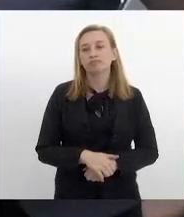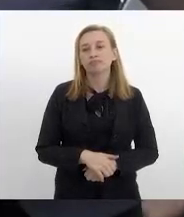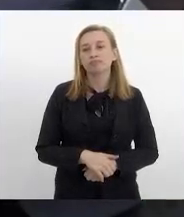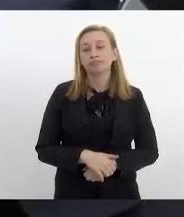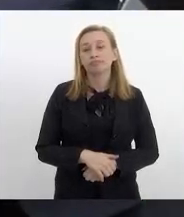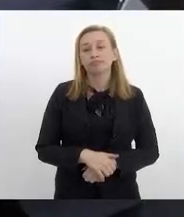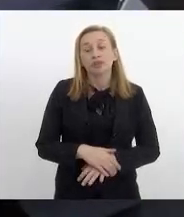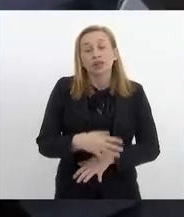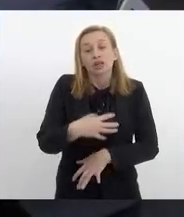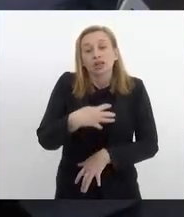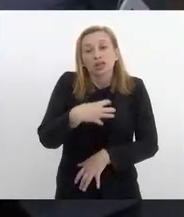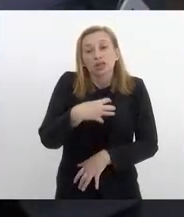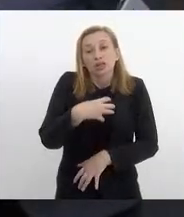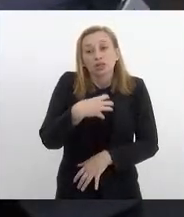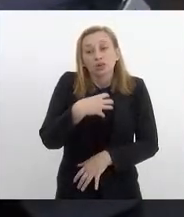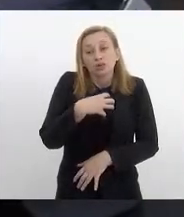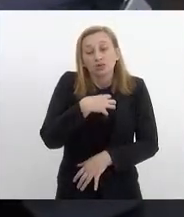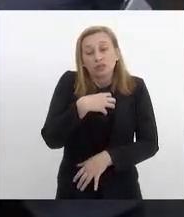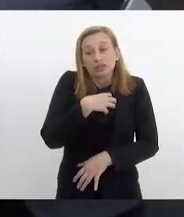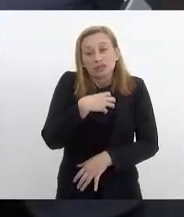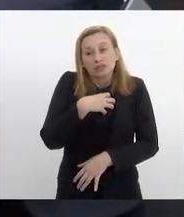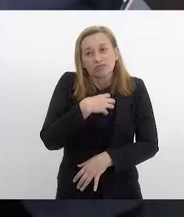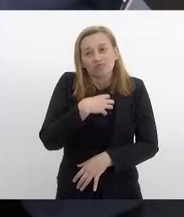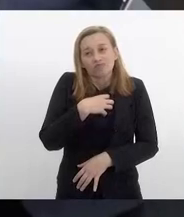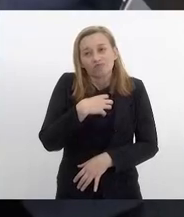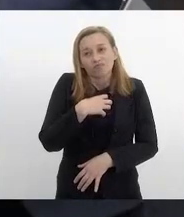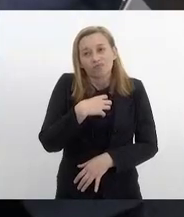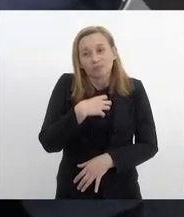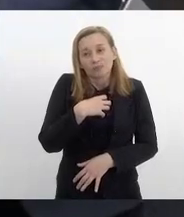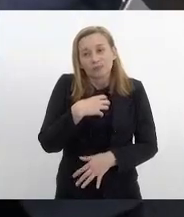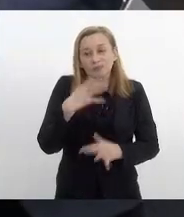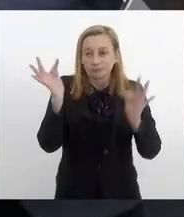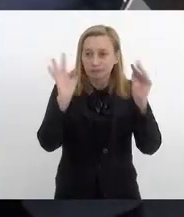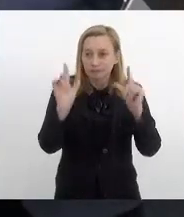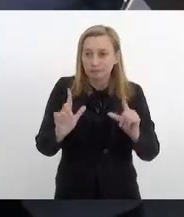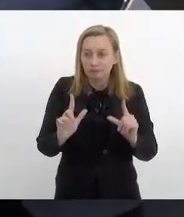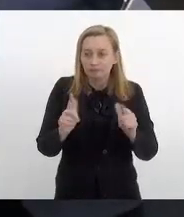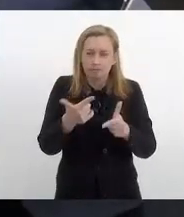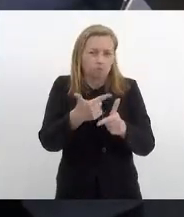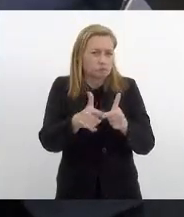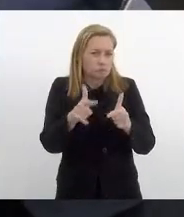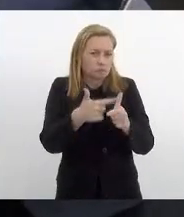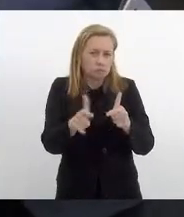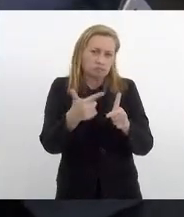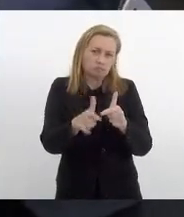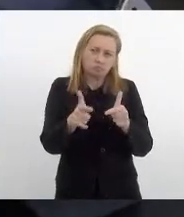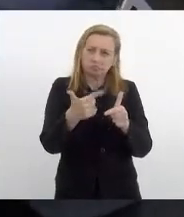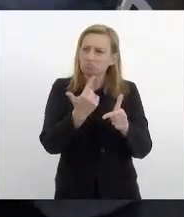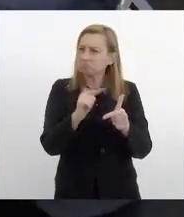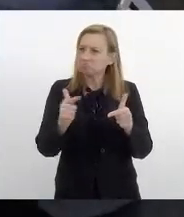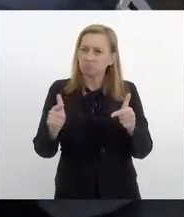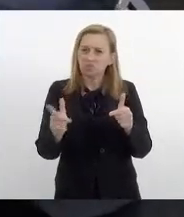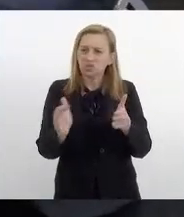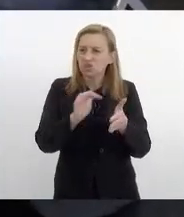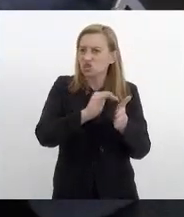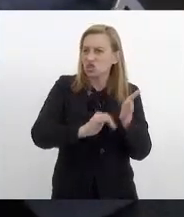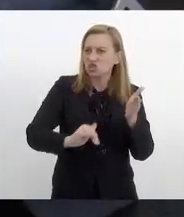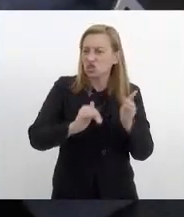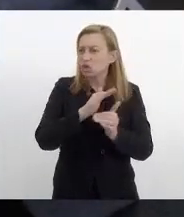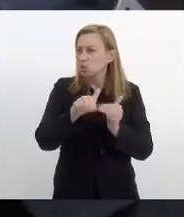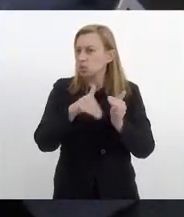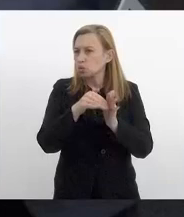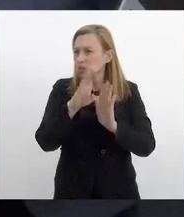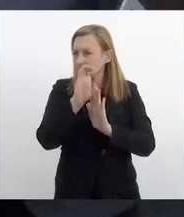eu me sinto... contemplado. Não teria problema nenhum de retirar todas